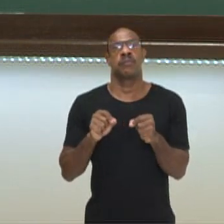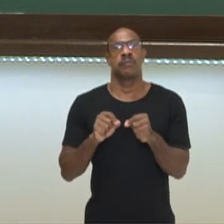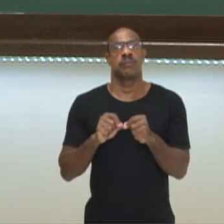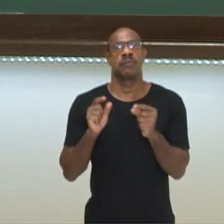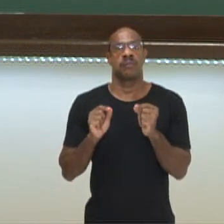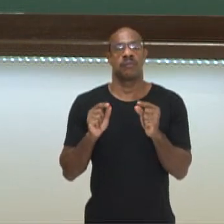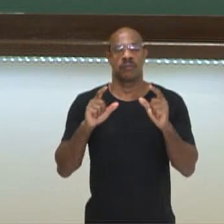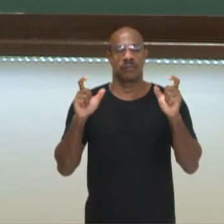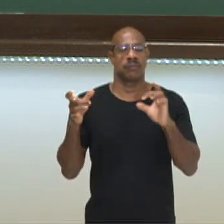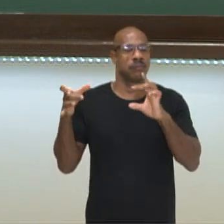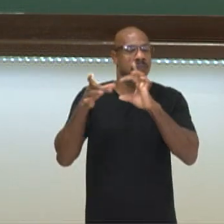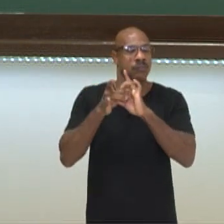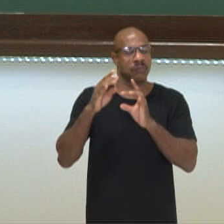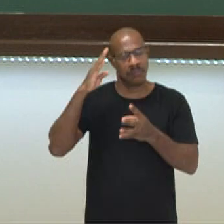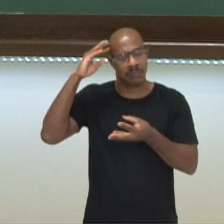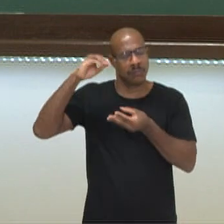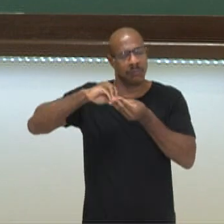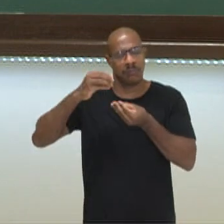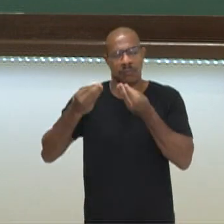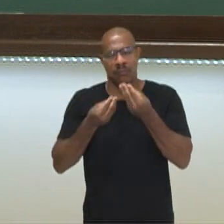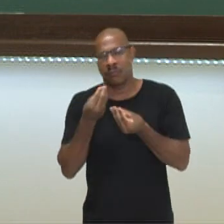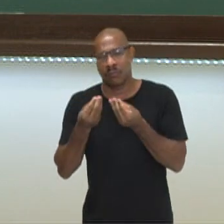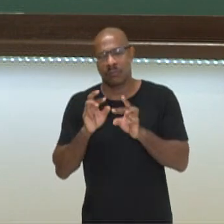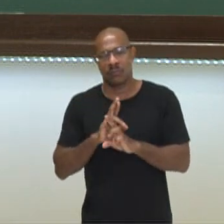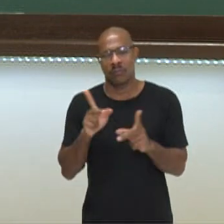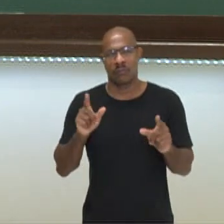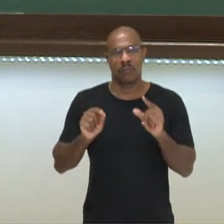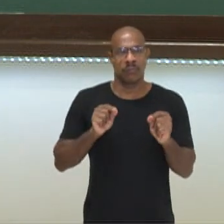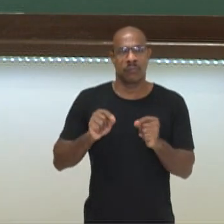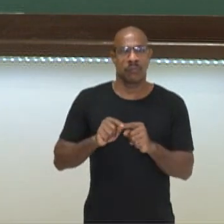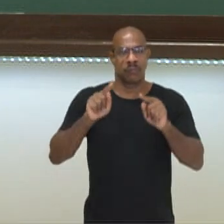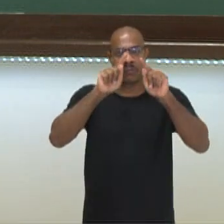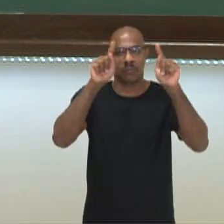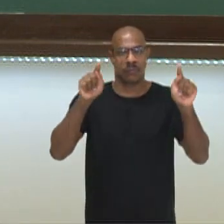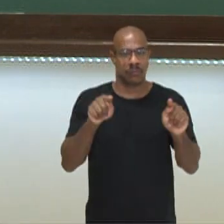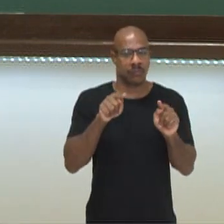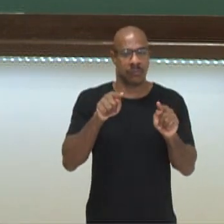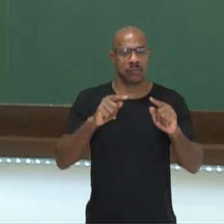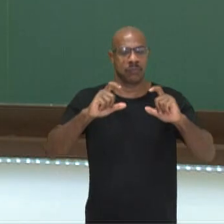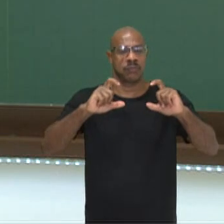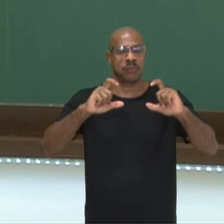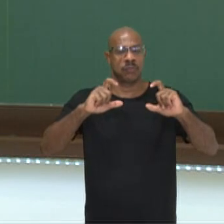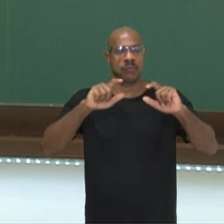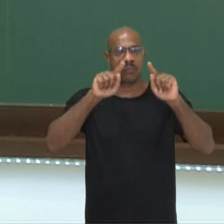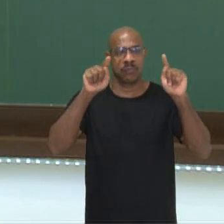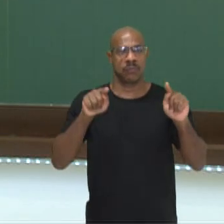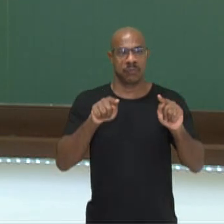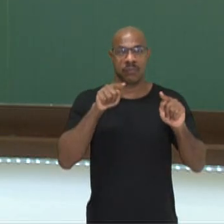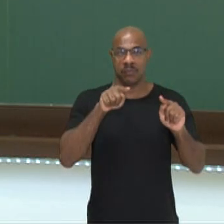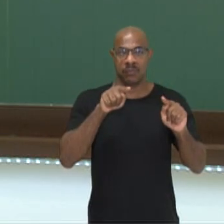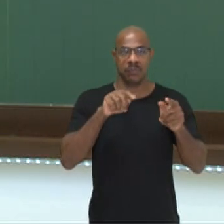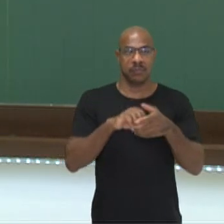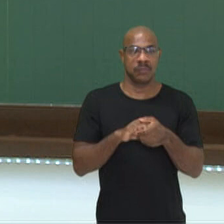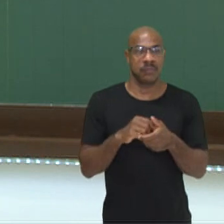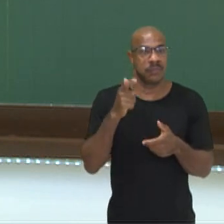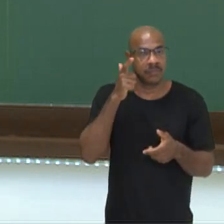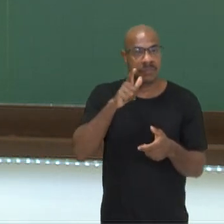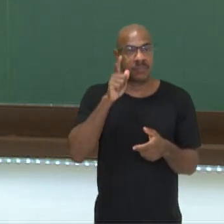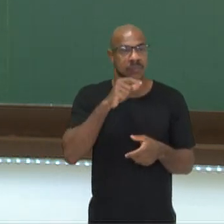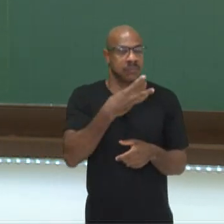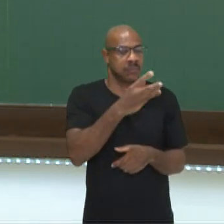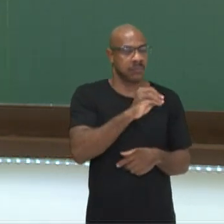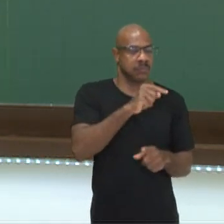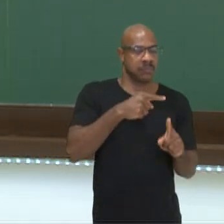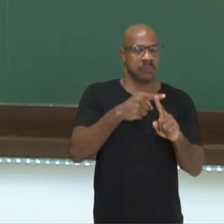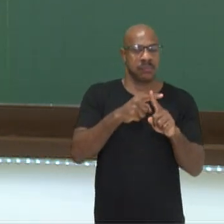esta associação diferente? O parênteses, ó. Os recebeu 30 e 7